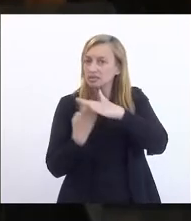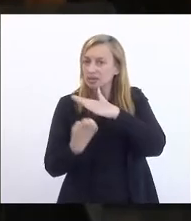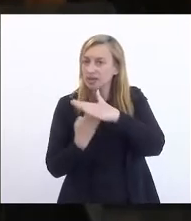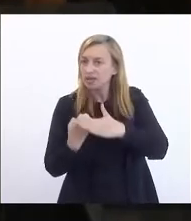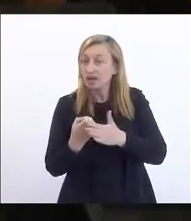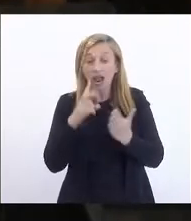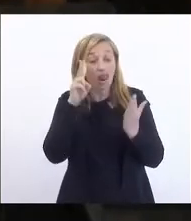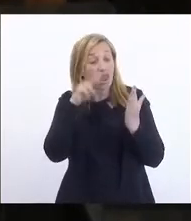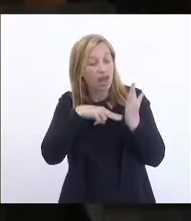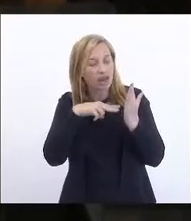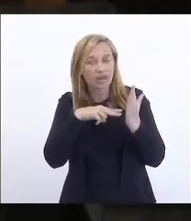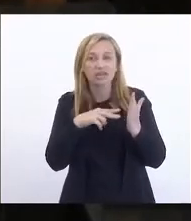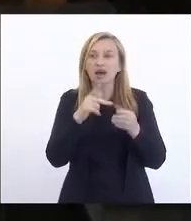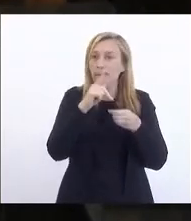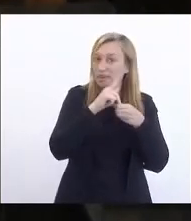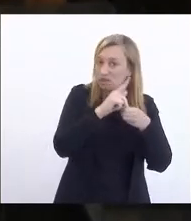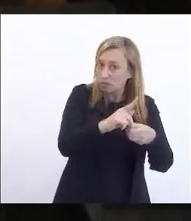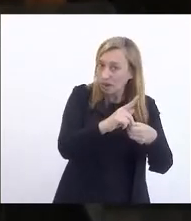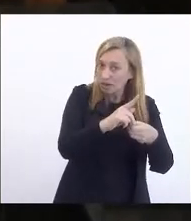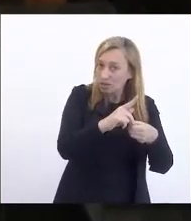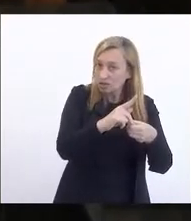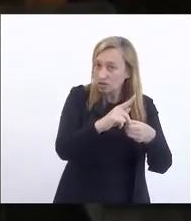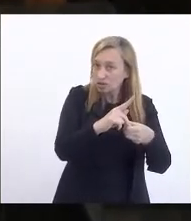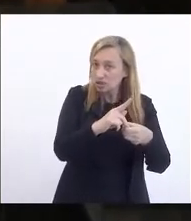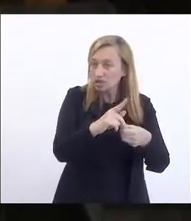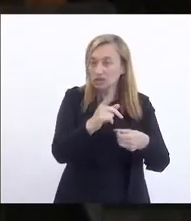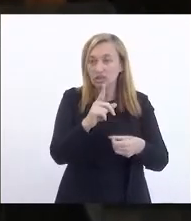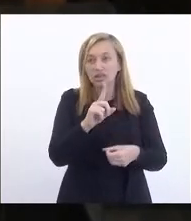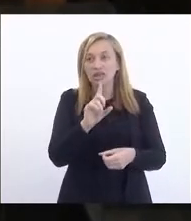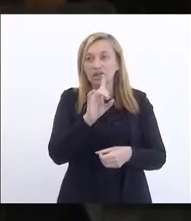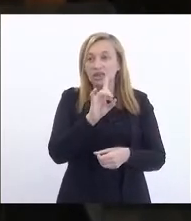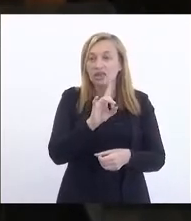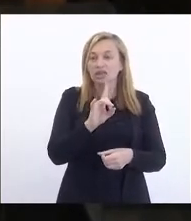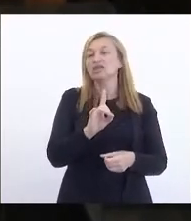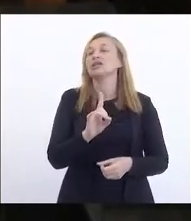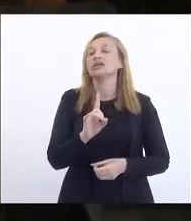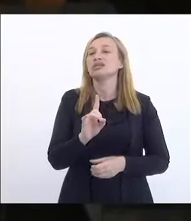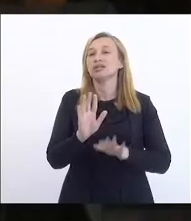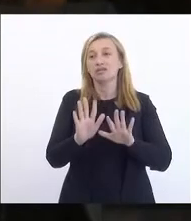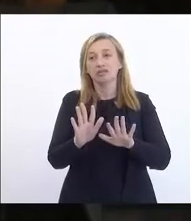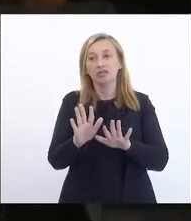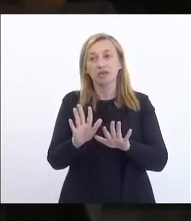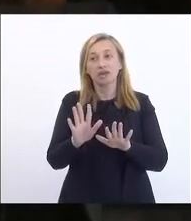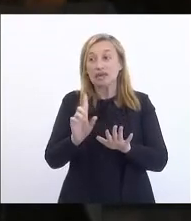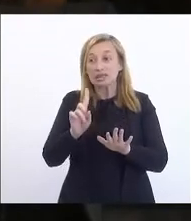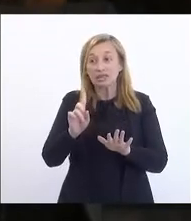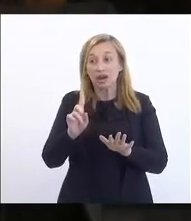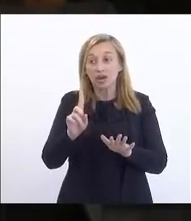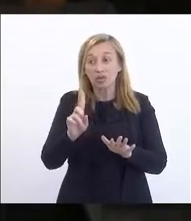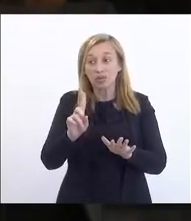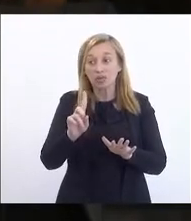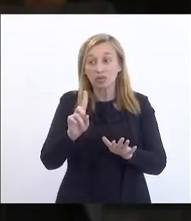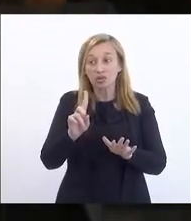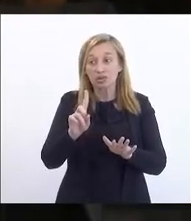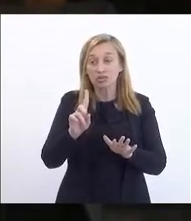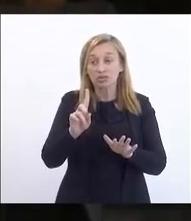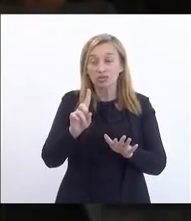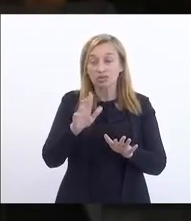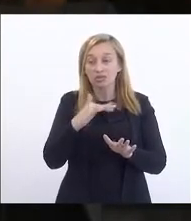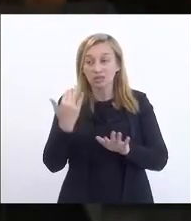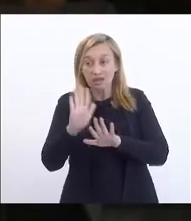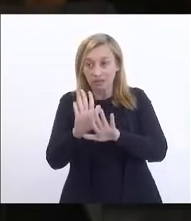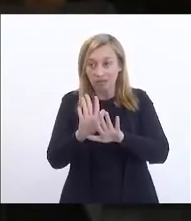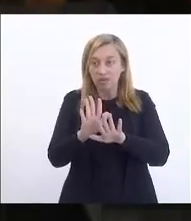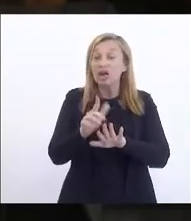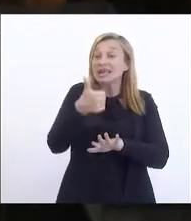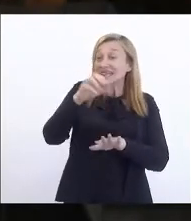leia, a Petrobras, não caia da cadeira, não, deputado Alucinho, nos últimos 10 anos, foi